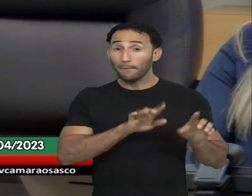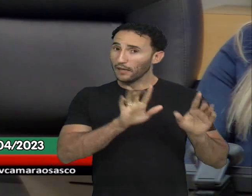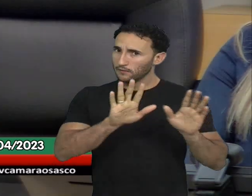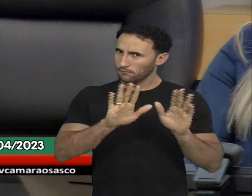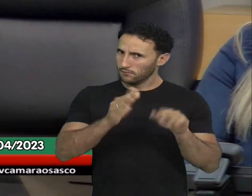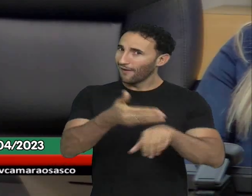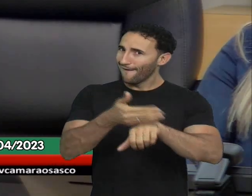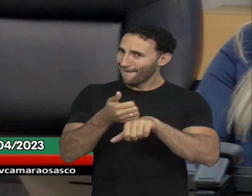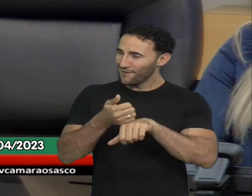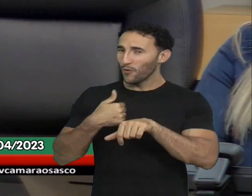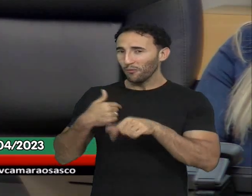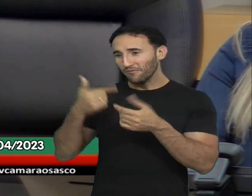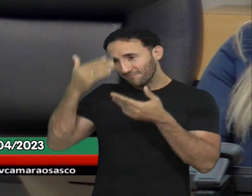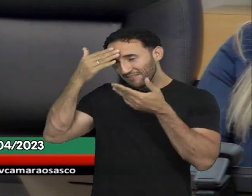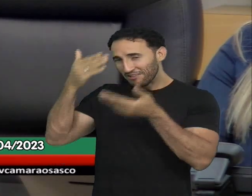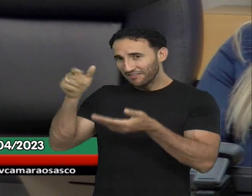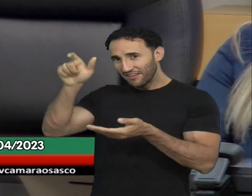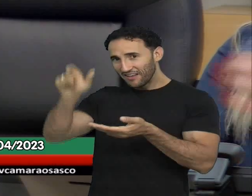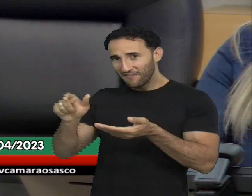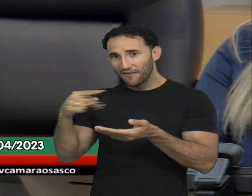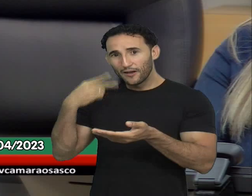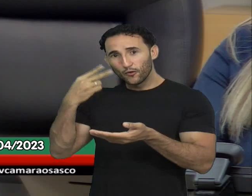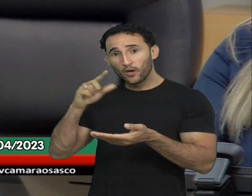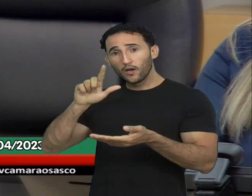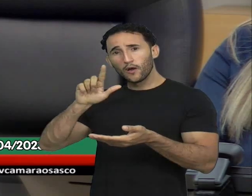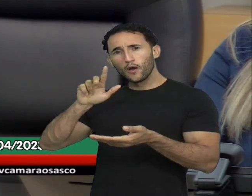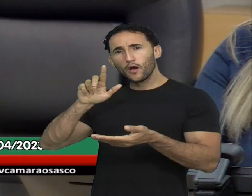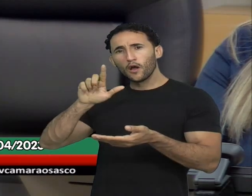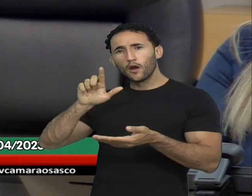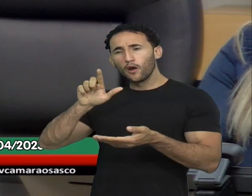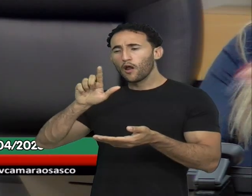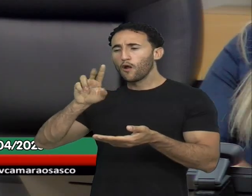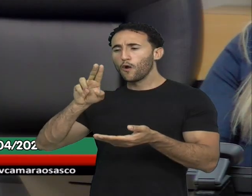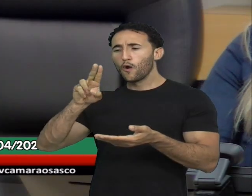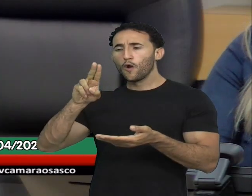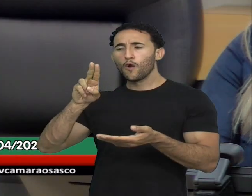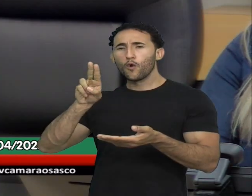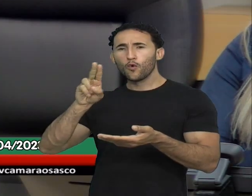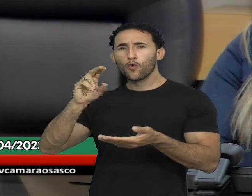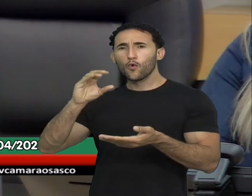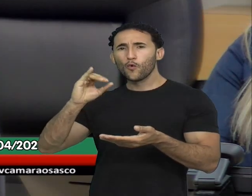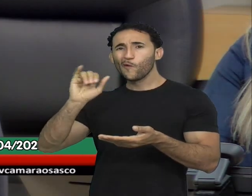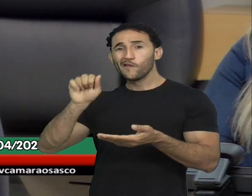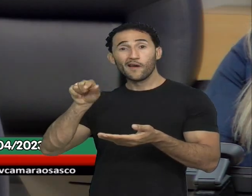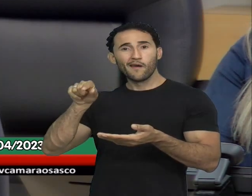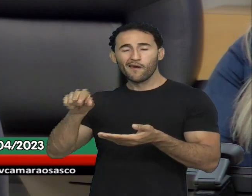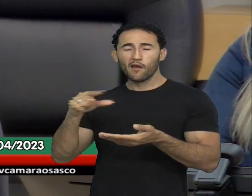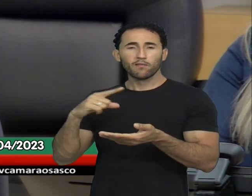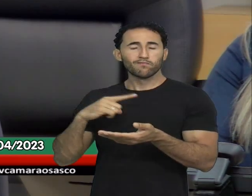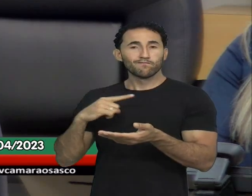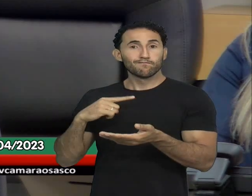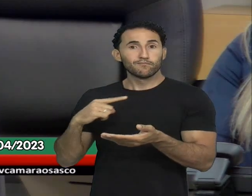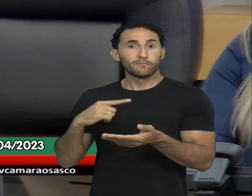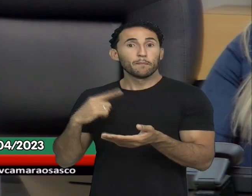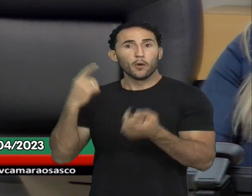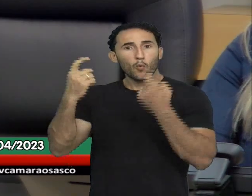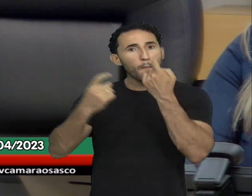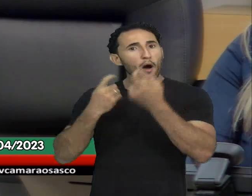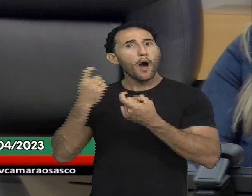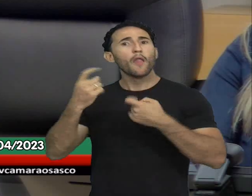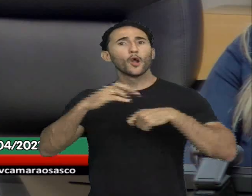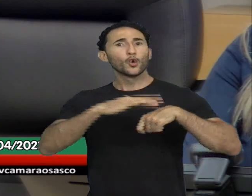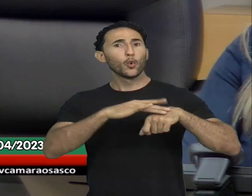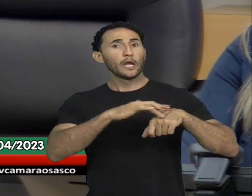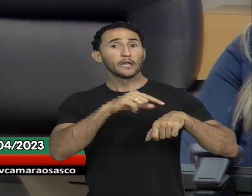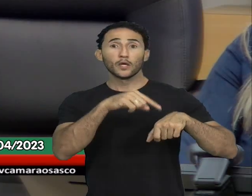dar ênfase nesse assunto, que é uma doença de alta prevalência, né, e com a chegada